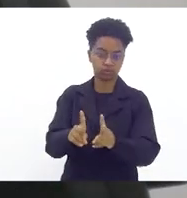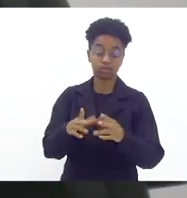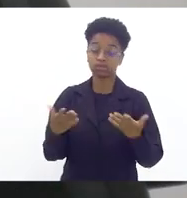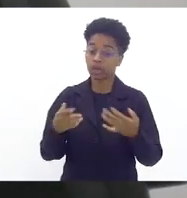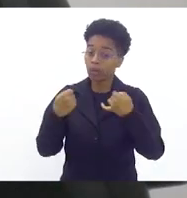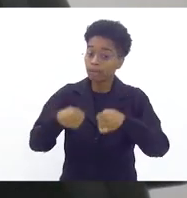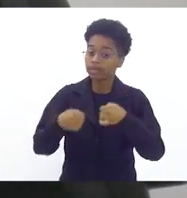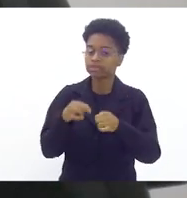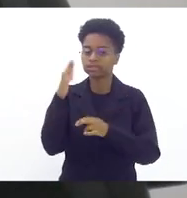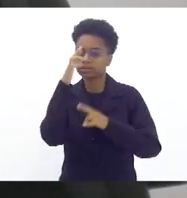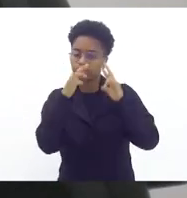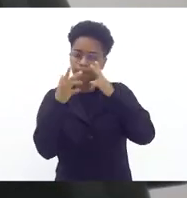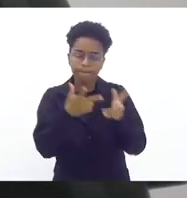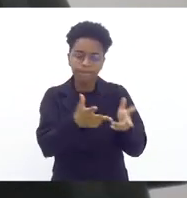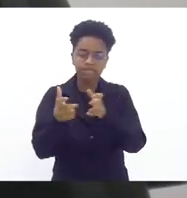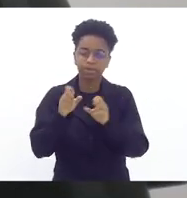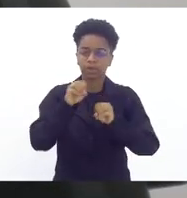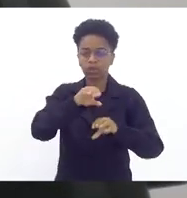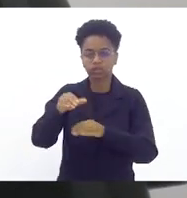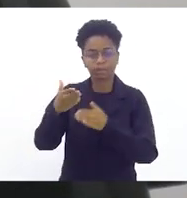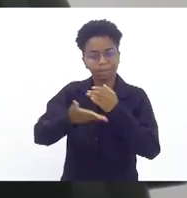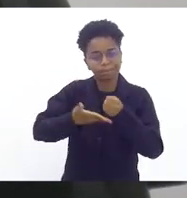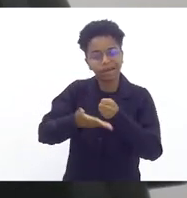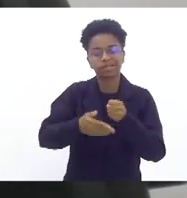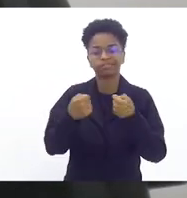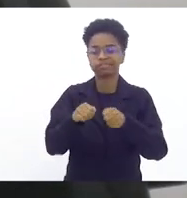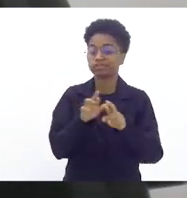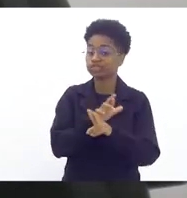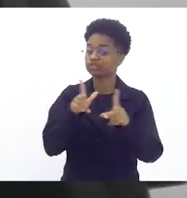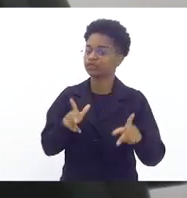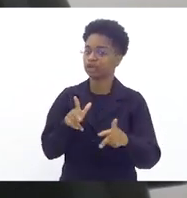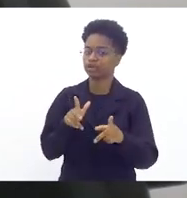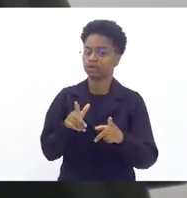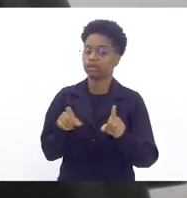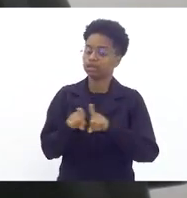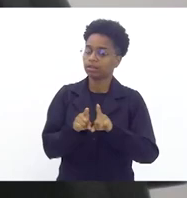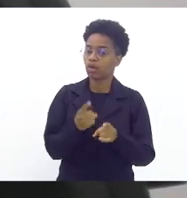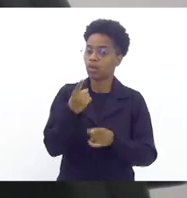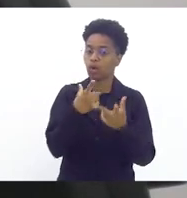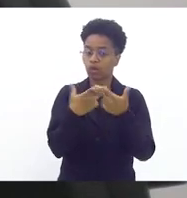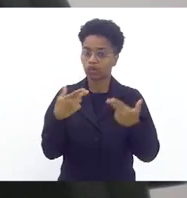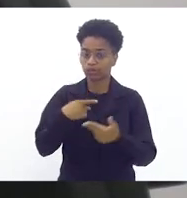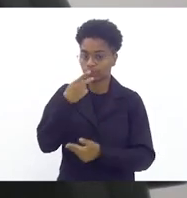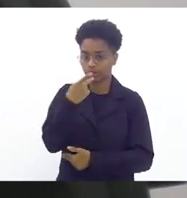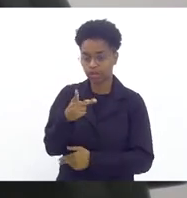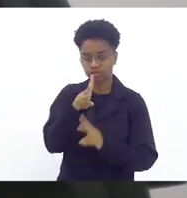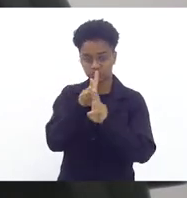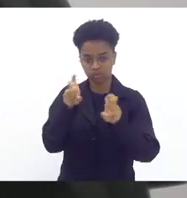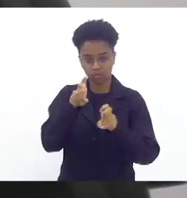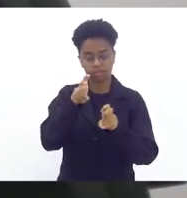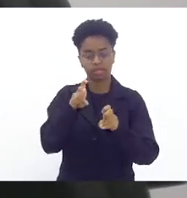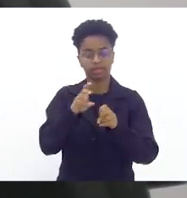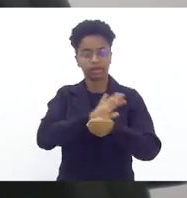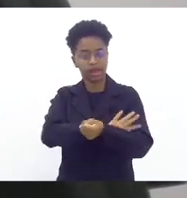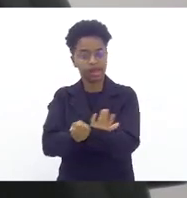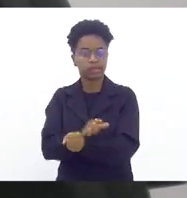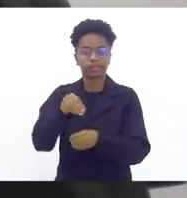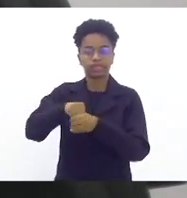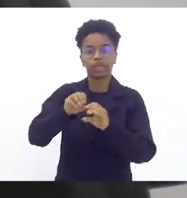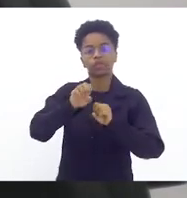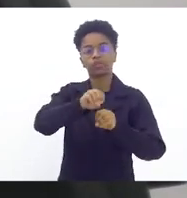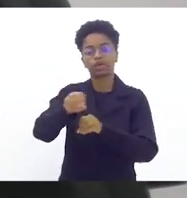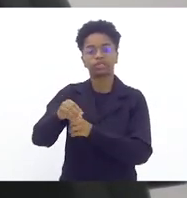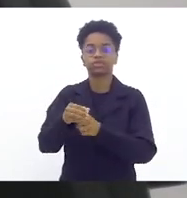forma de se observar a educação básica seja diferenciada. Uma questão que eu falo sobre o racismo na educação básica que vem